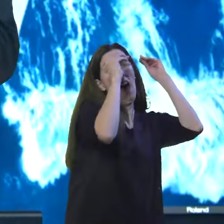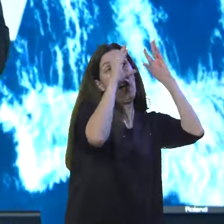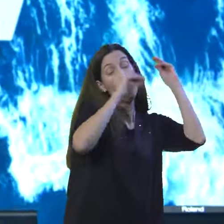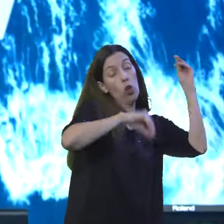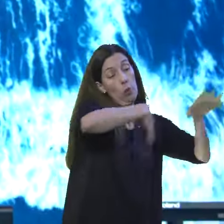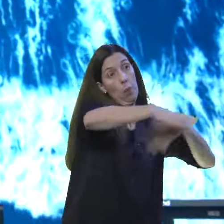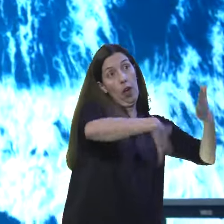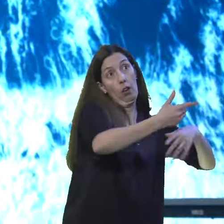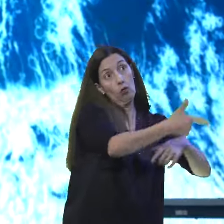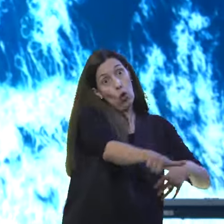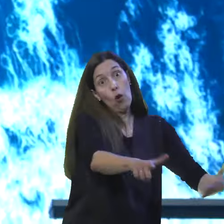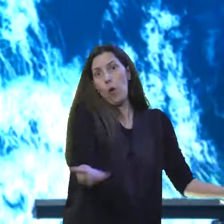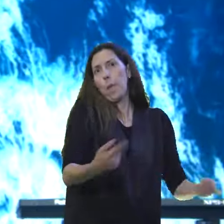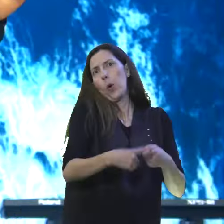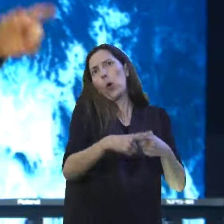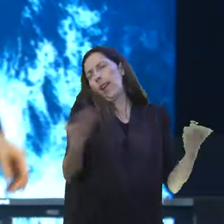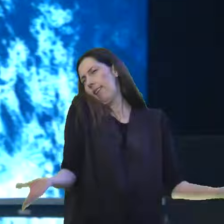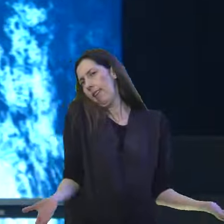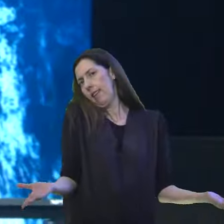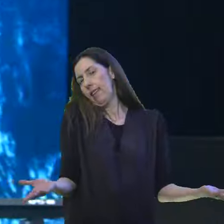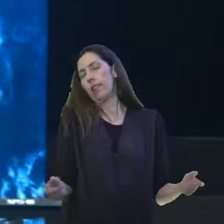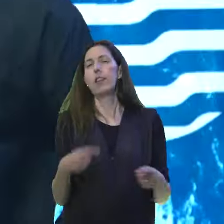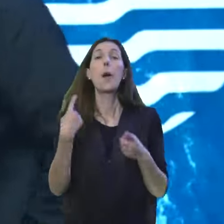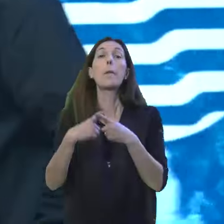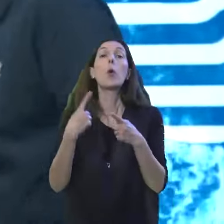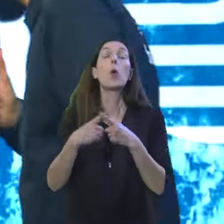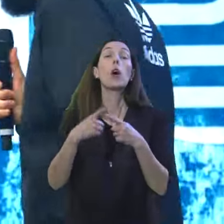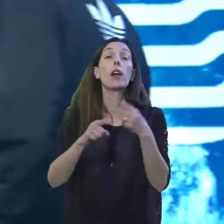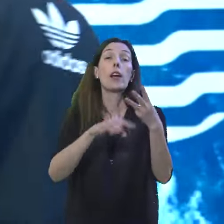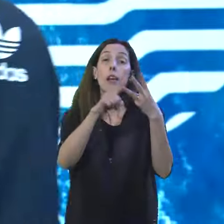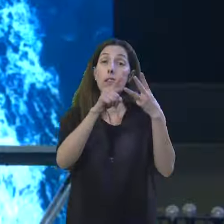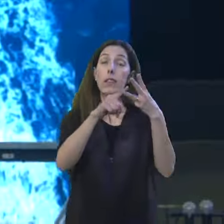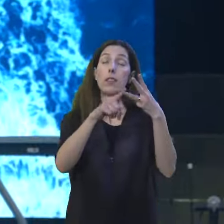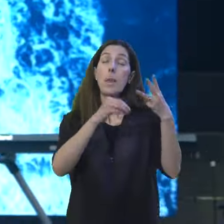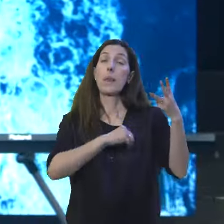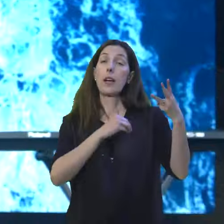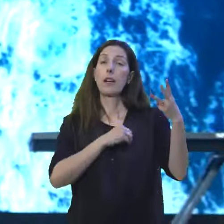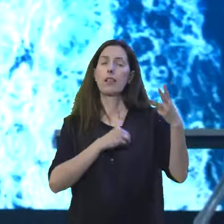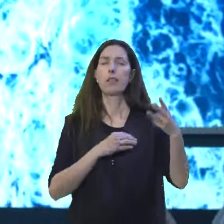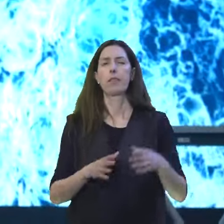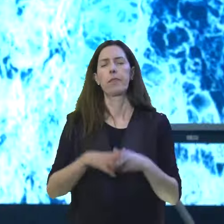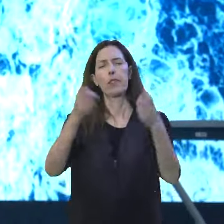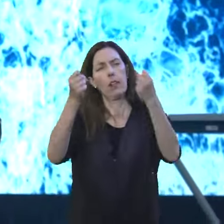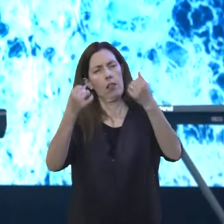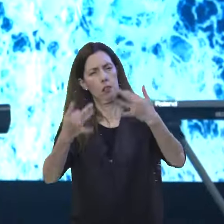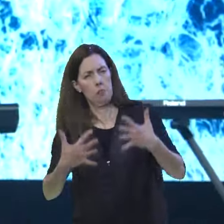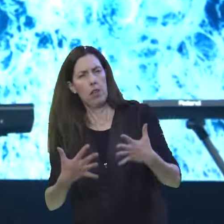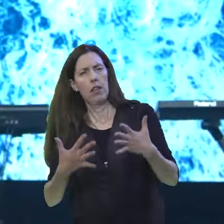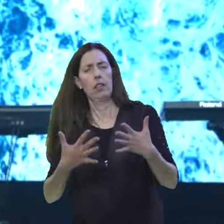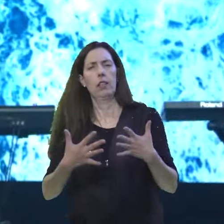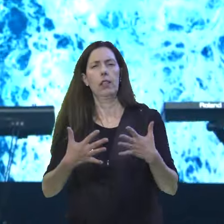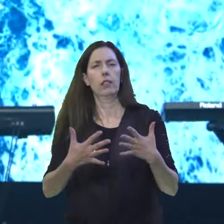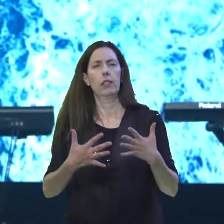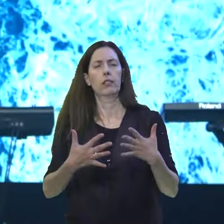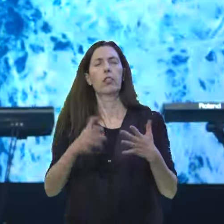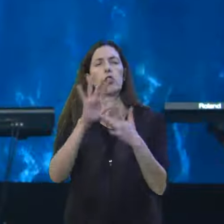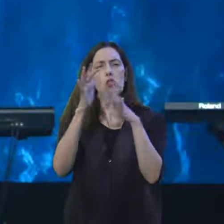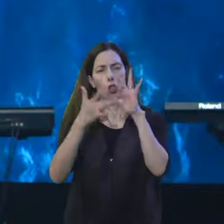Enfim, por que procrastinação é pecado? Vamos ler um texto da palavra de Deus que Jesus fala sobre